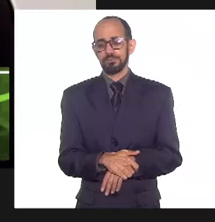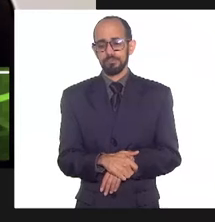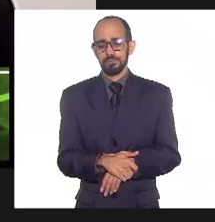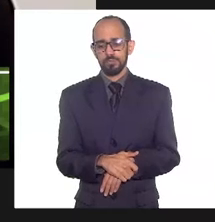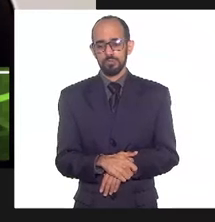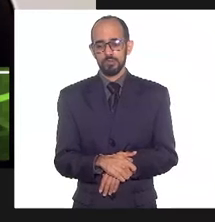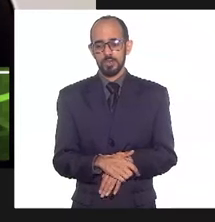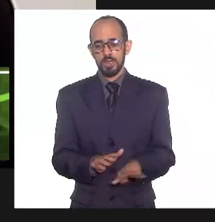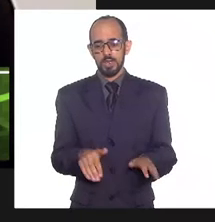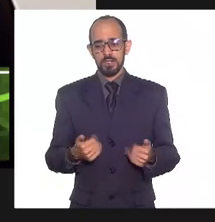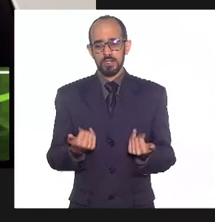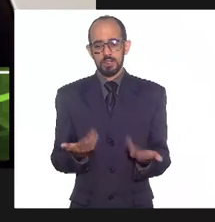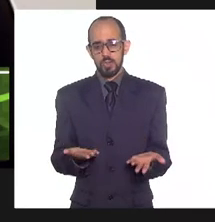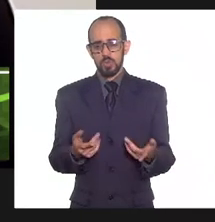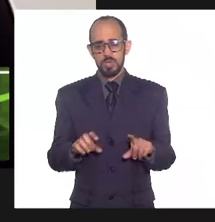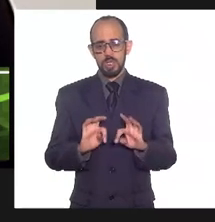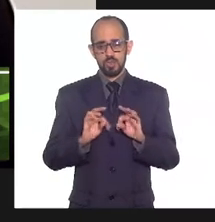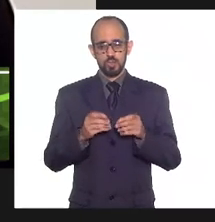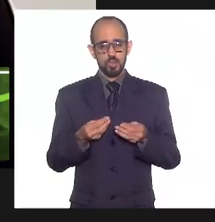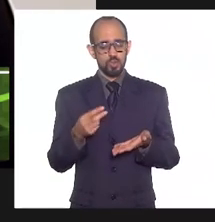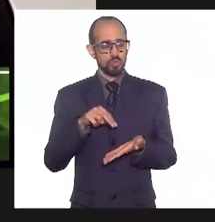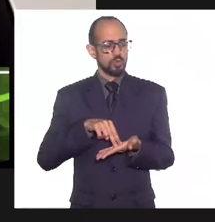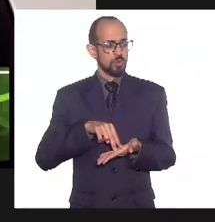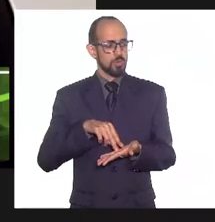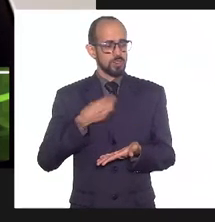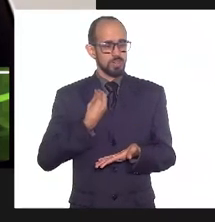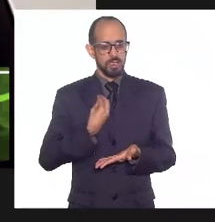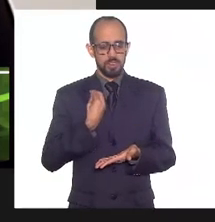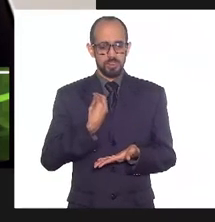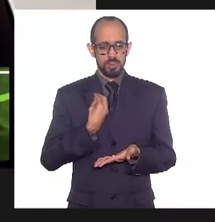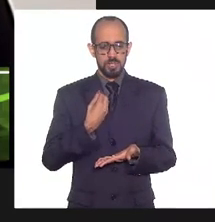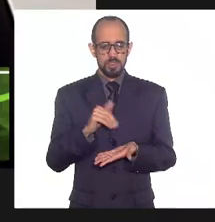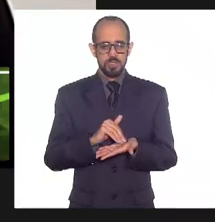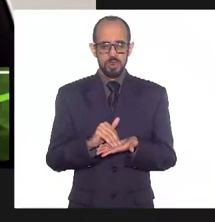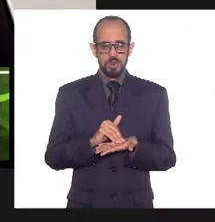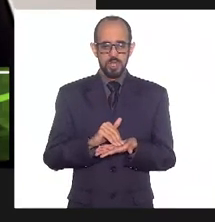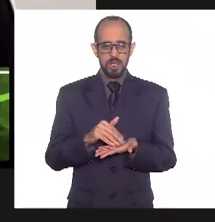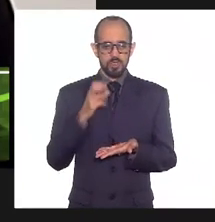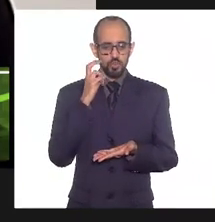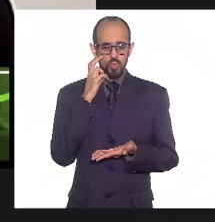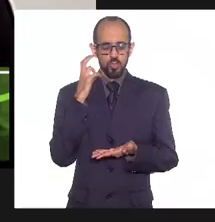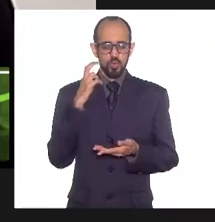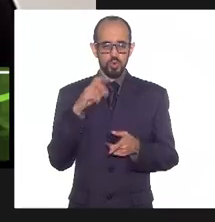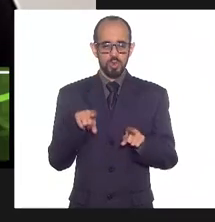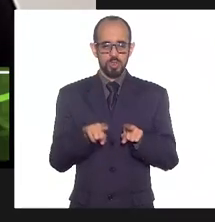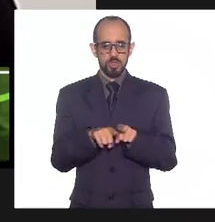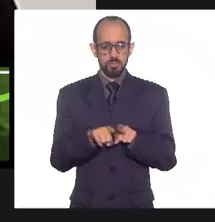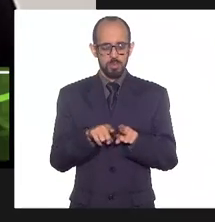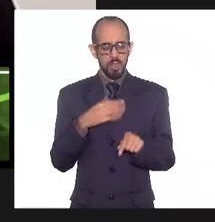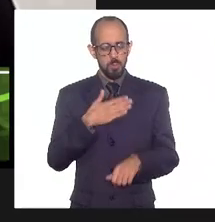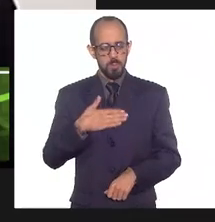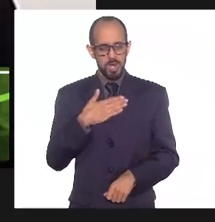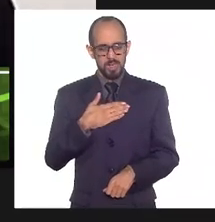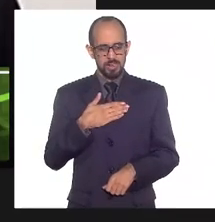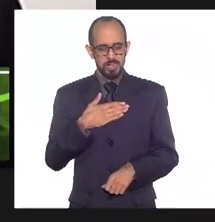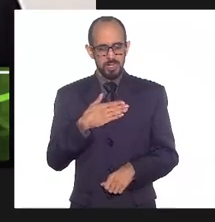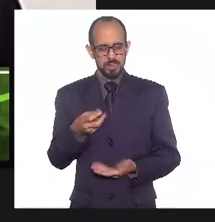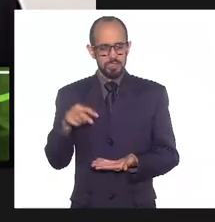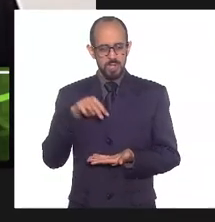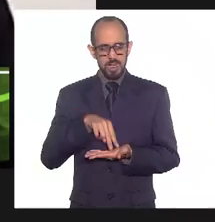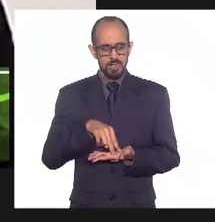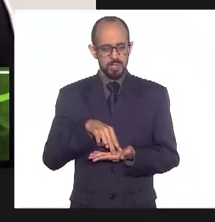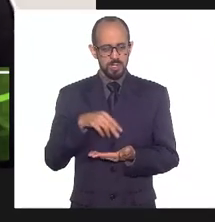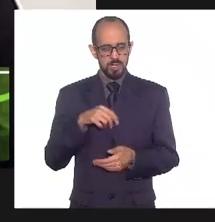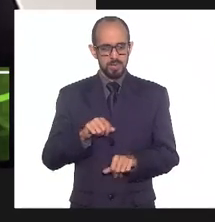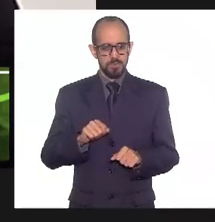enfim a todos os presentes a secretária de cultura é um prazer enorme estar aqui participando